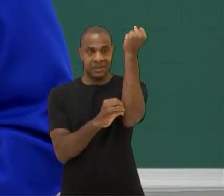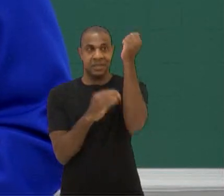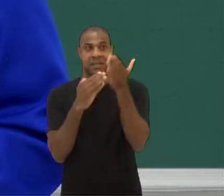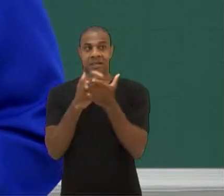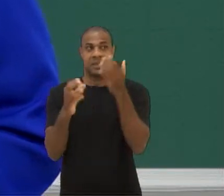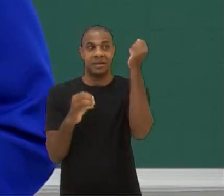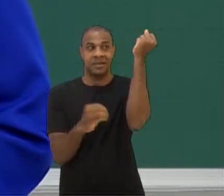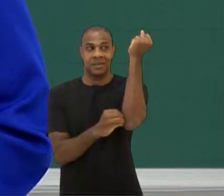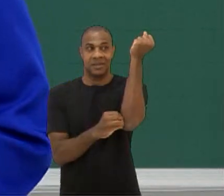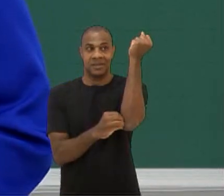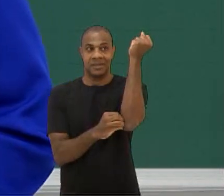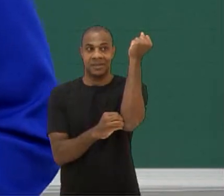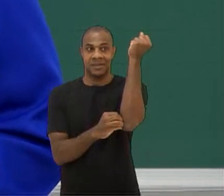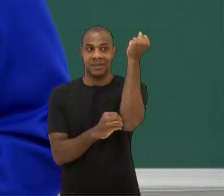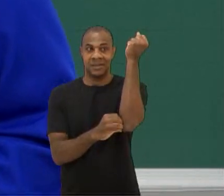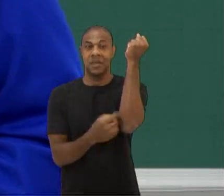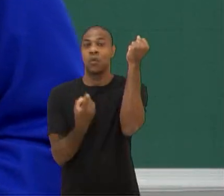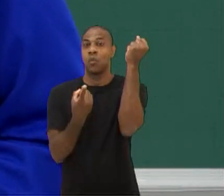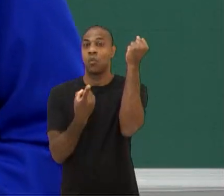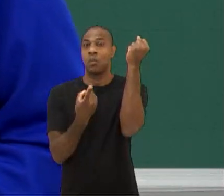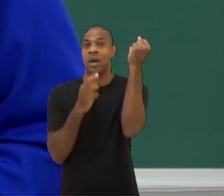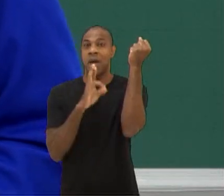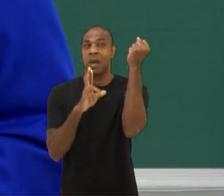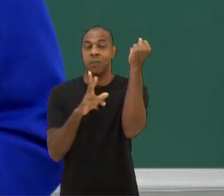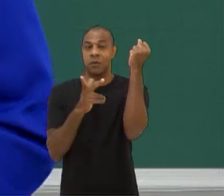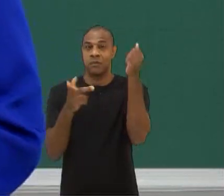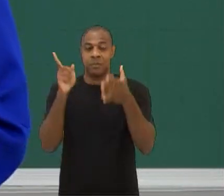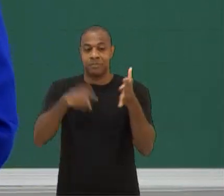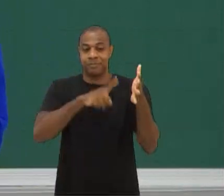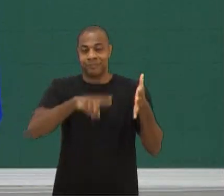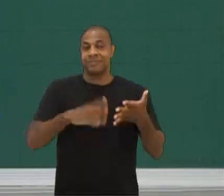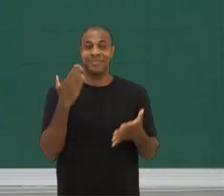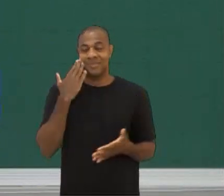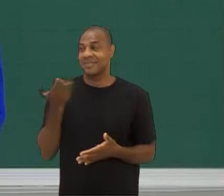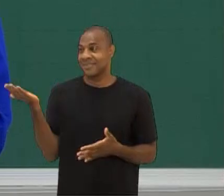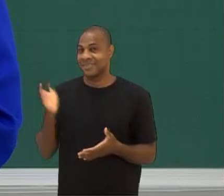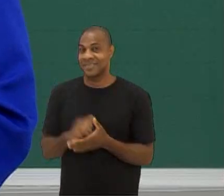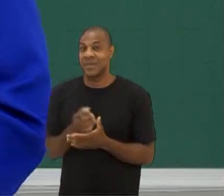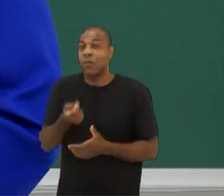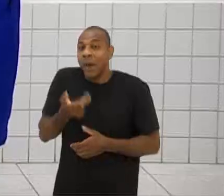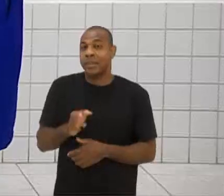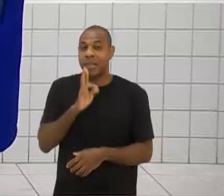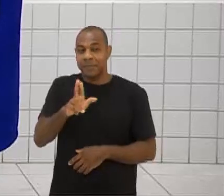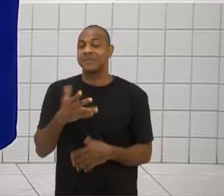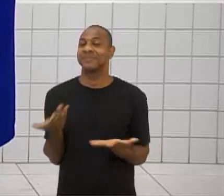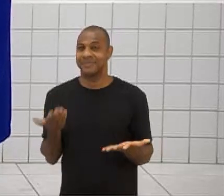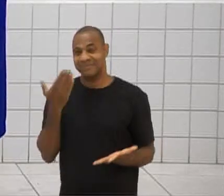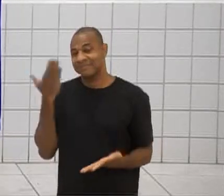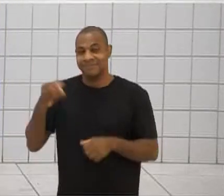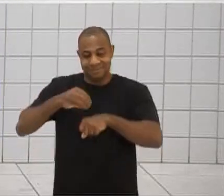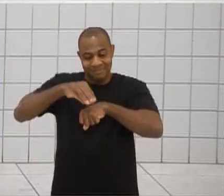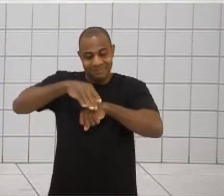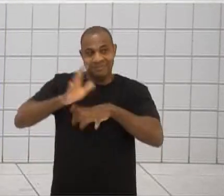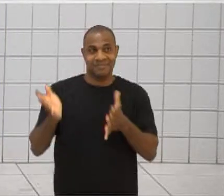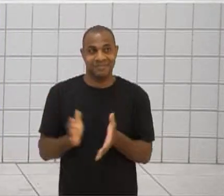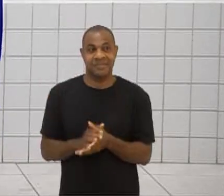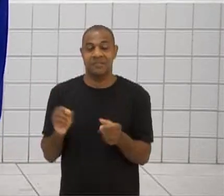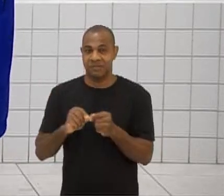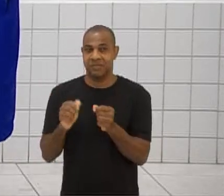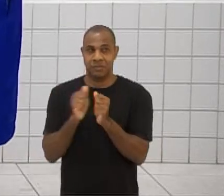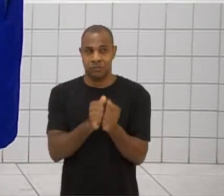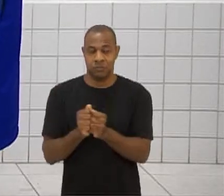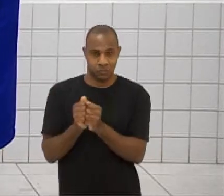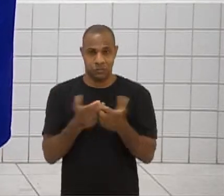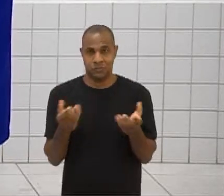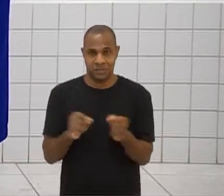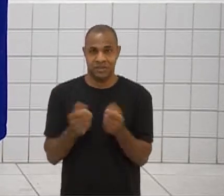está muito boazinha com vocês, hein? Ela já está dando a resposta para vocês, Já eliminei a resposta. Então, vamos fazer junto, pessoal,